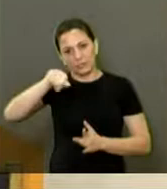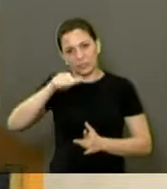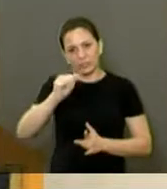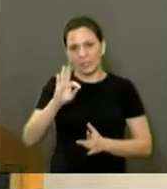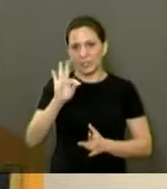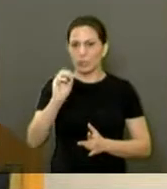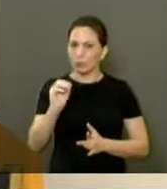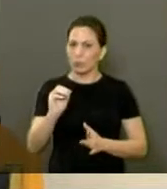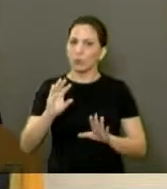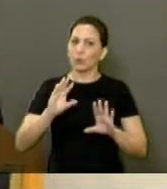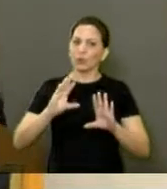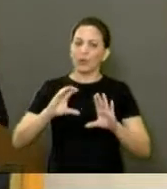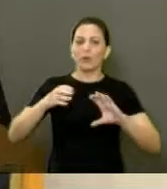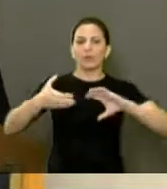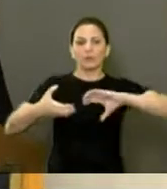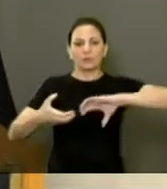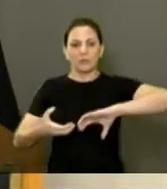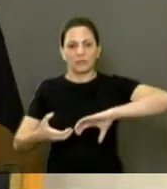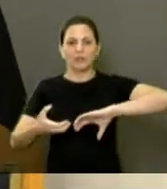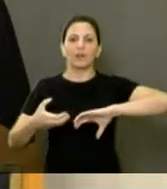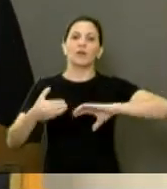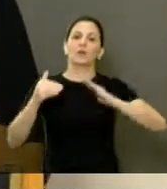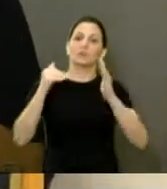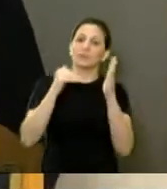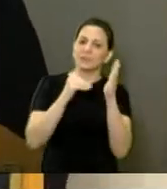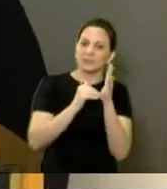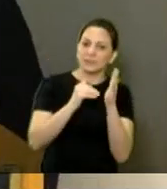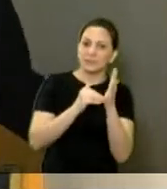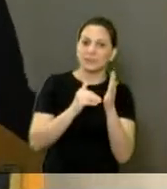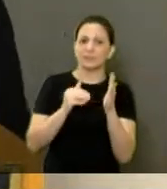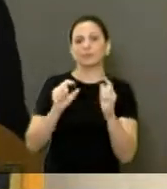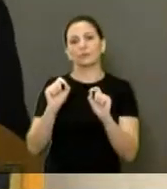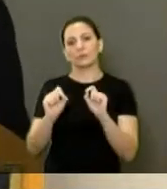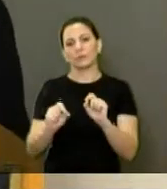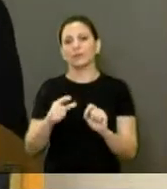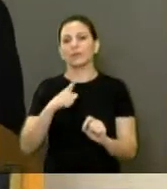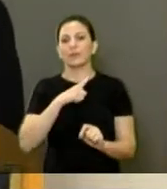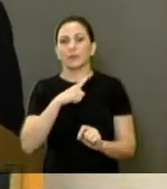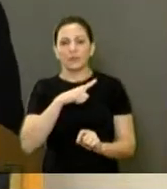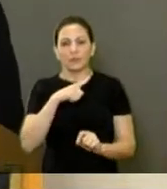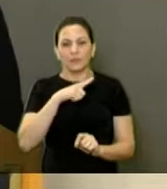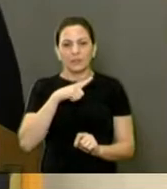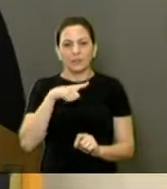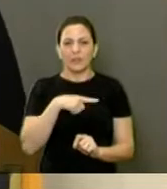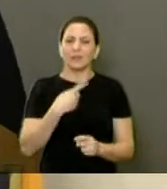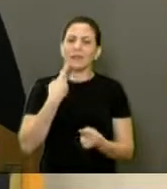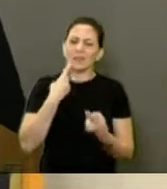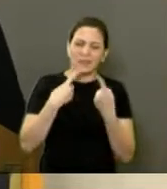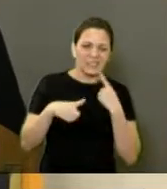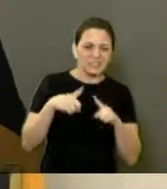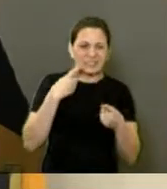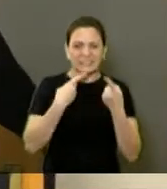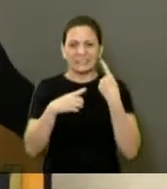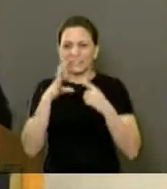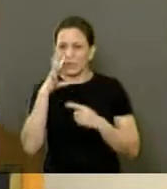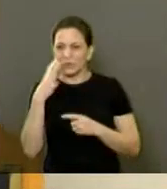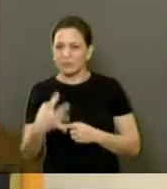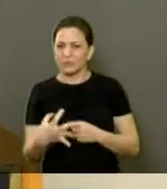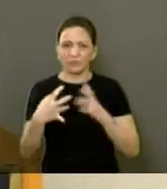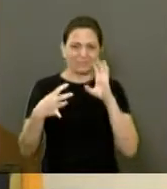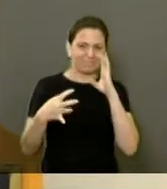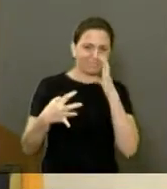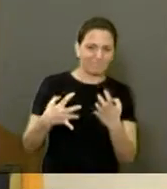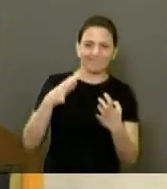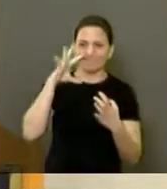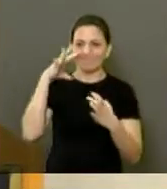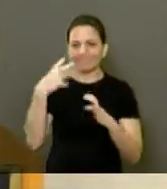Nacional quanto o Senado. Nós temos uma profusão de denúncias sendo feitas a todo